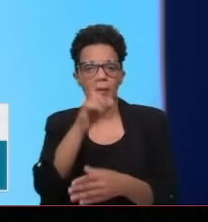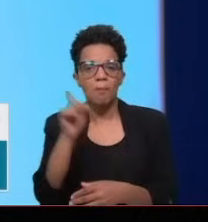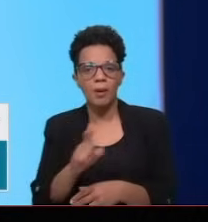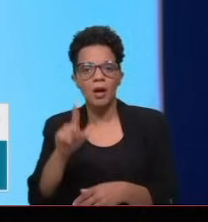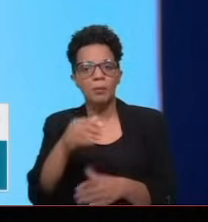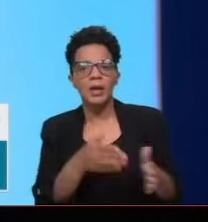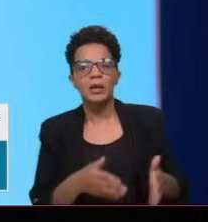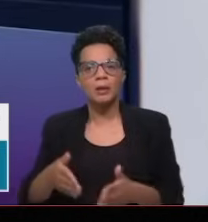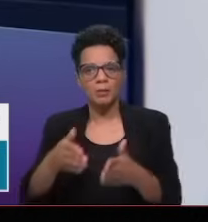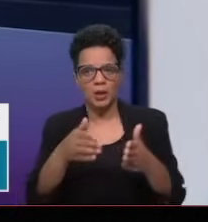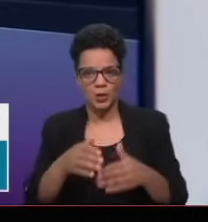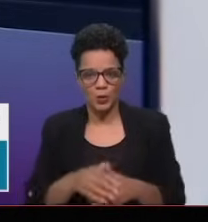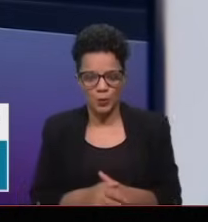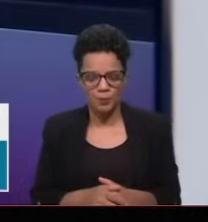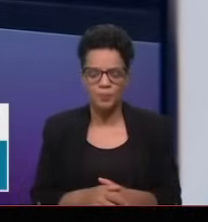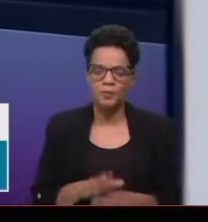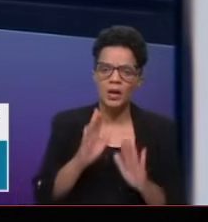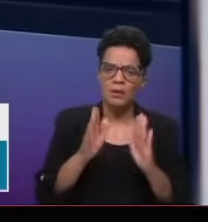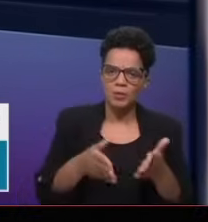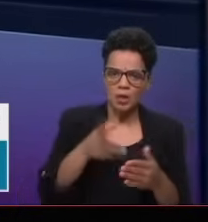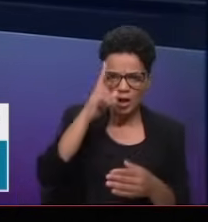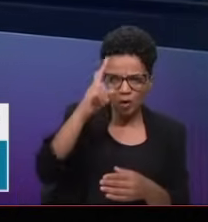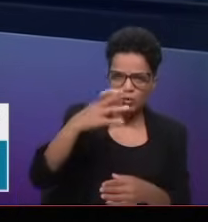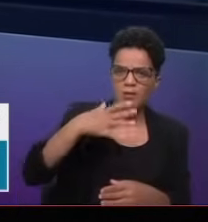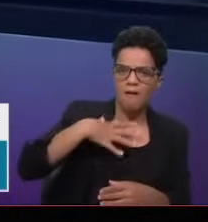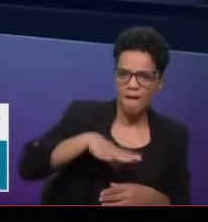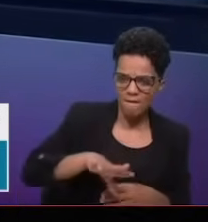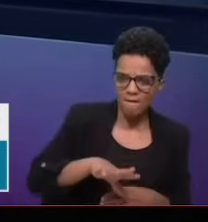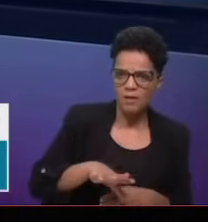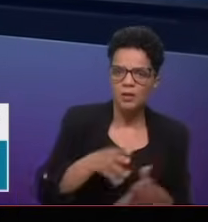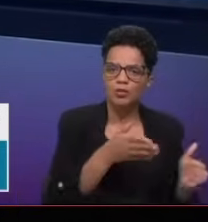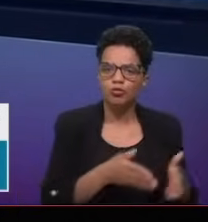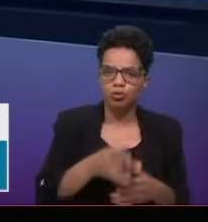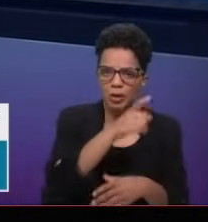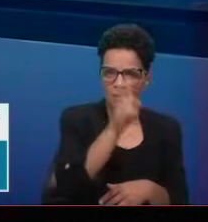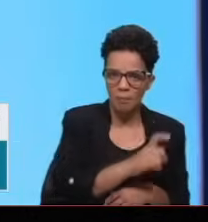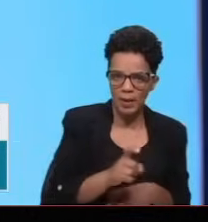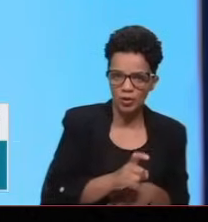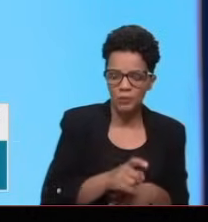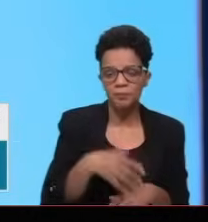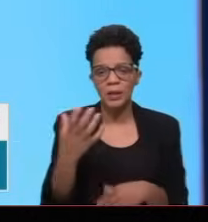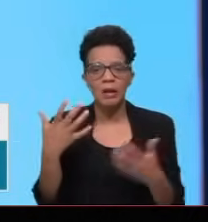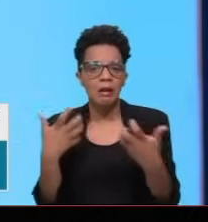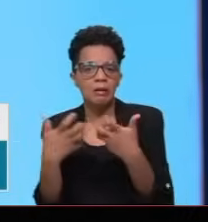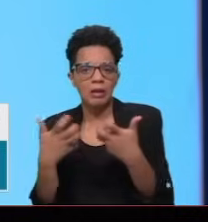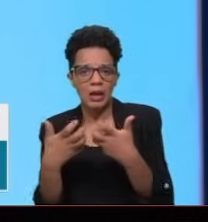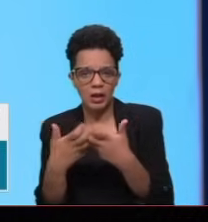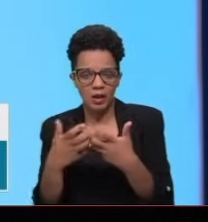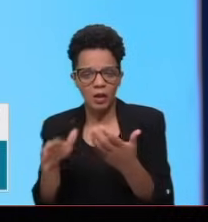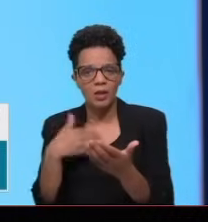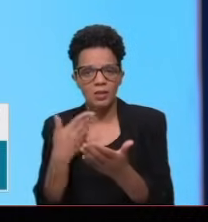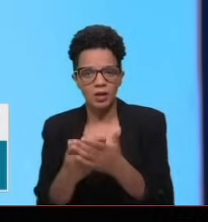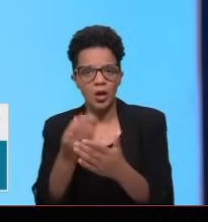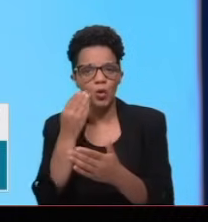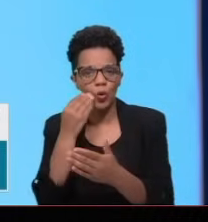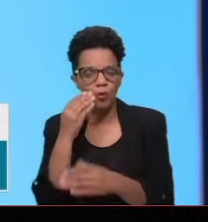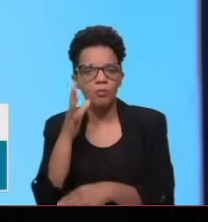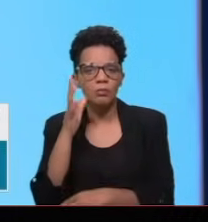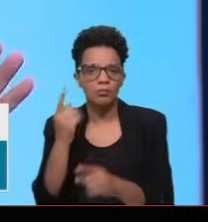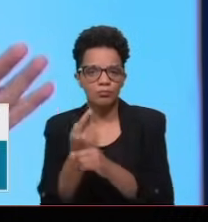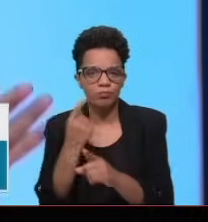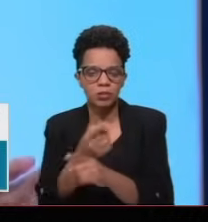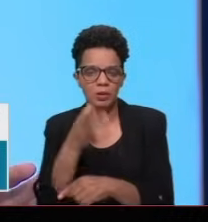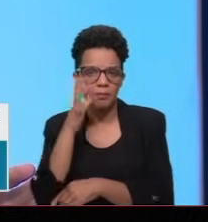caminho para a paz mas é preciso que a Rússia queira estar nesse caminho para a paz as guerras acabam em conferências para a paz porque